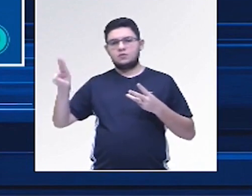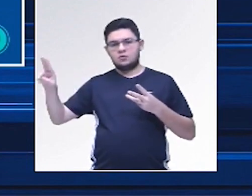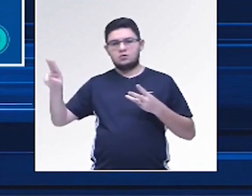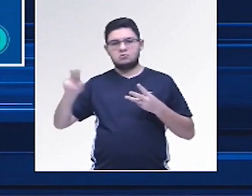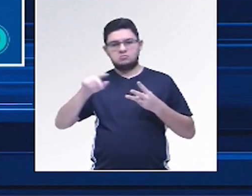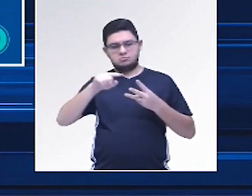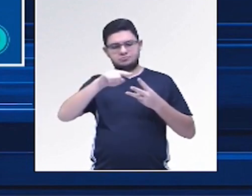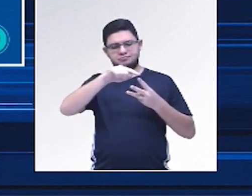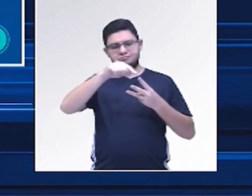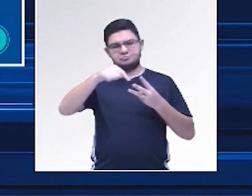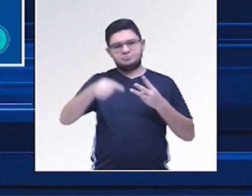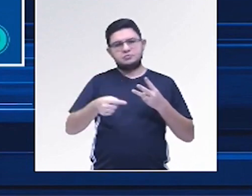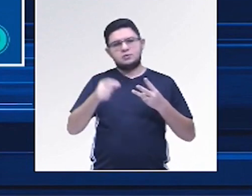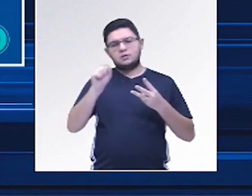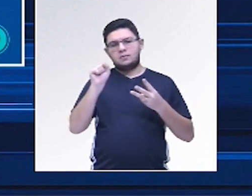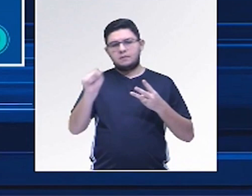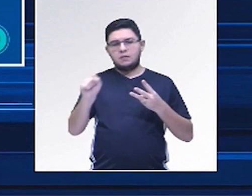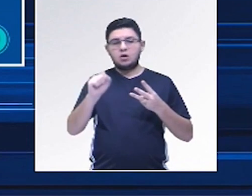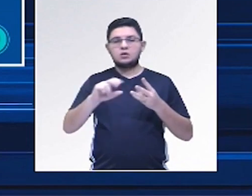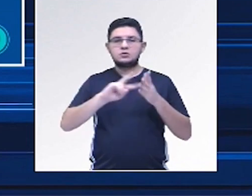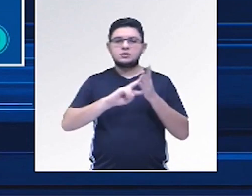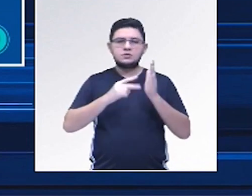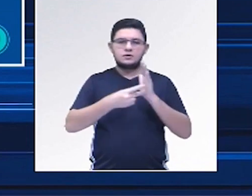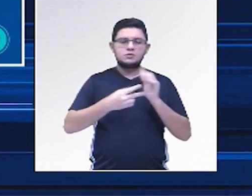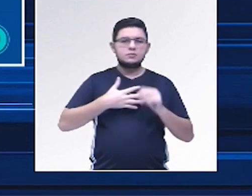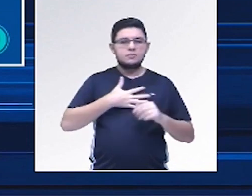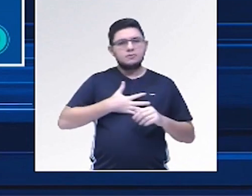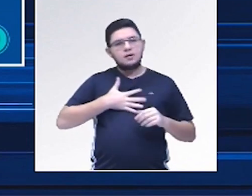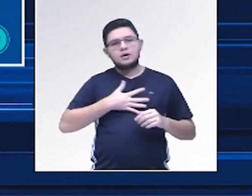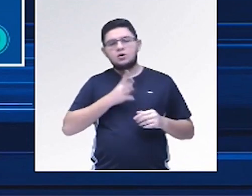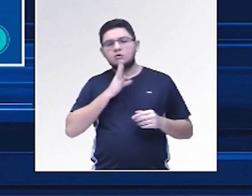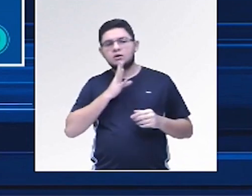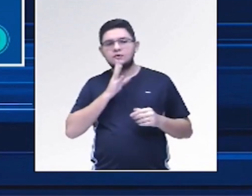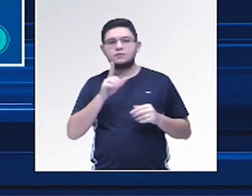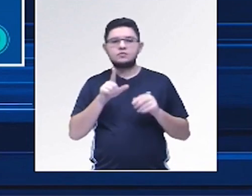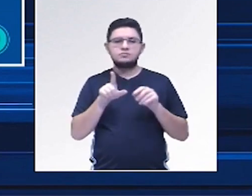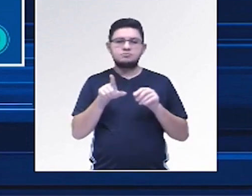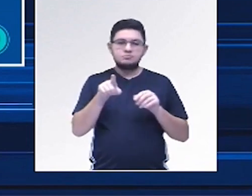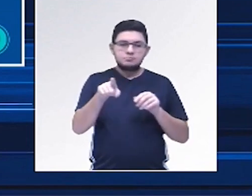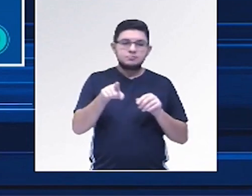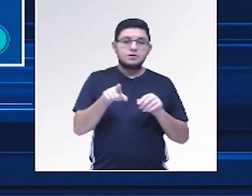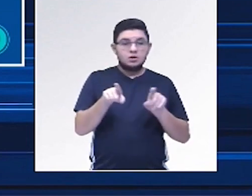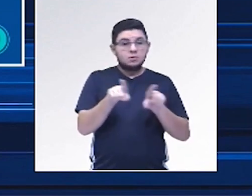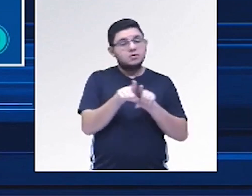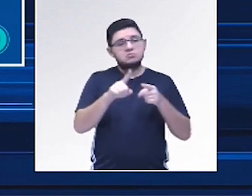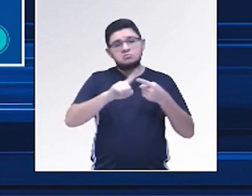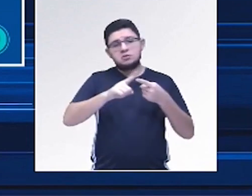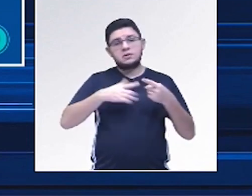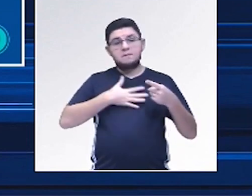você. Mas se você quiser resumir, é, tudo é bom, legal, prazer